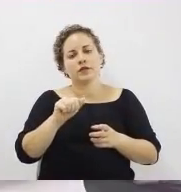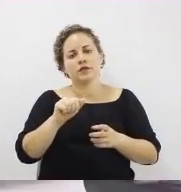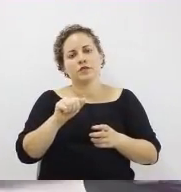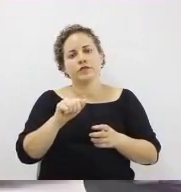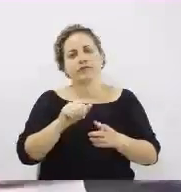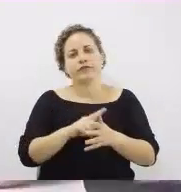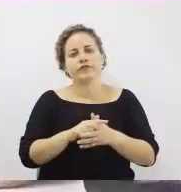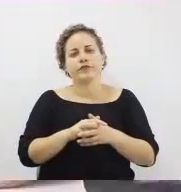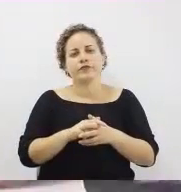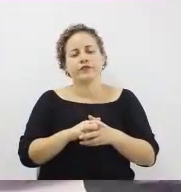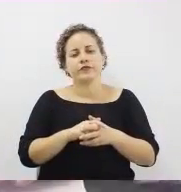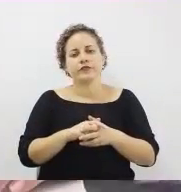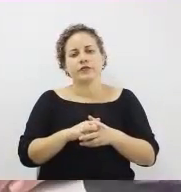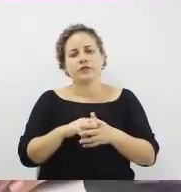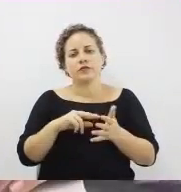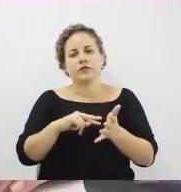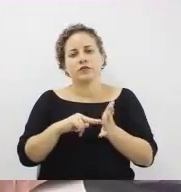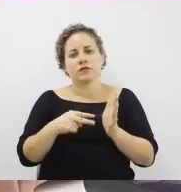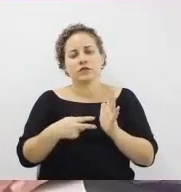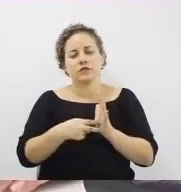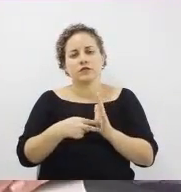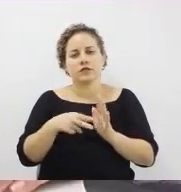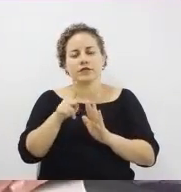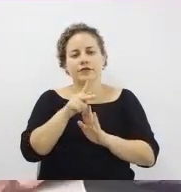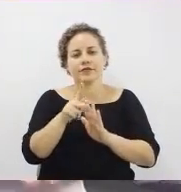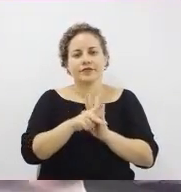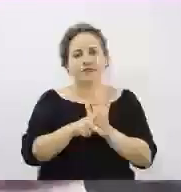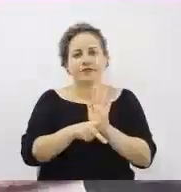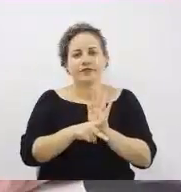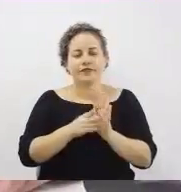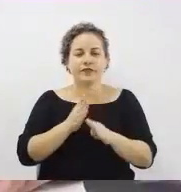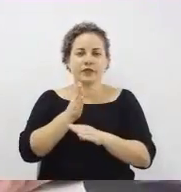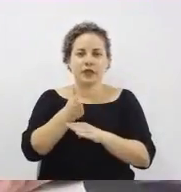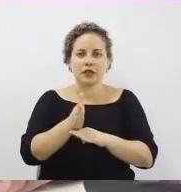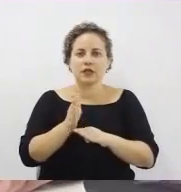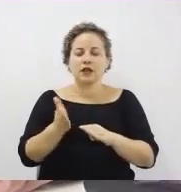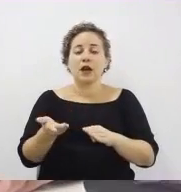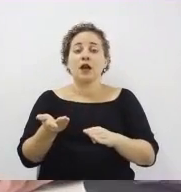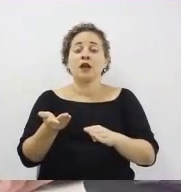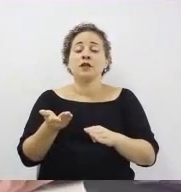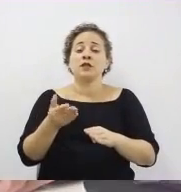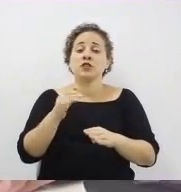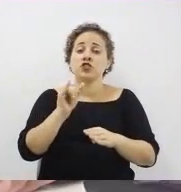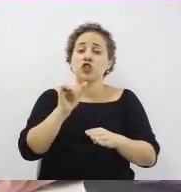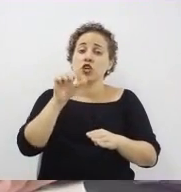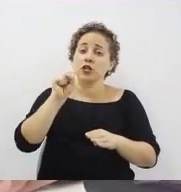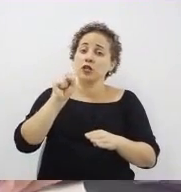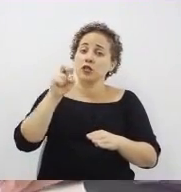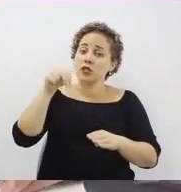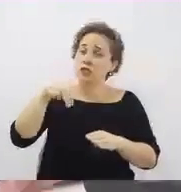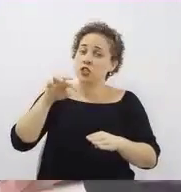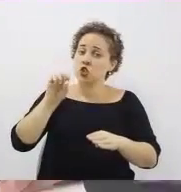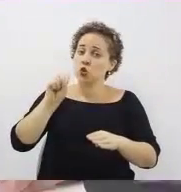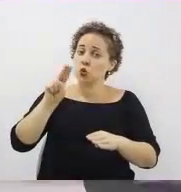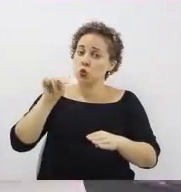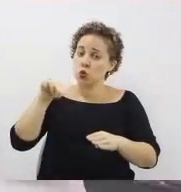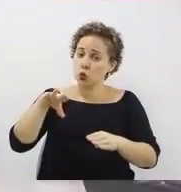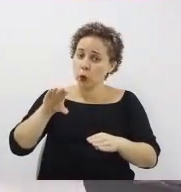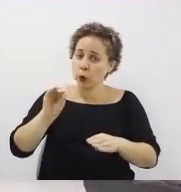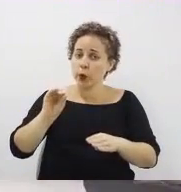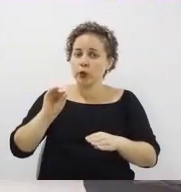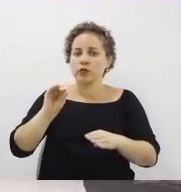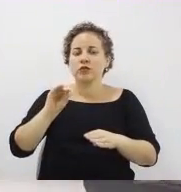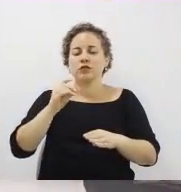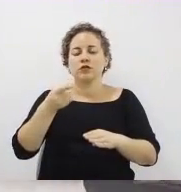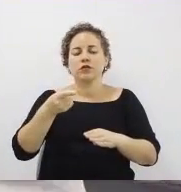e não necessariamente à programação da entrada dos insumos na empresa. É importante diferenciar isso. Existe